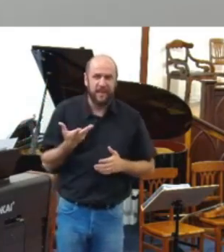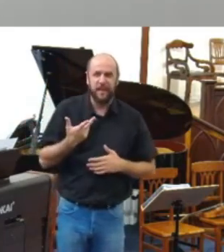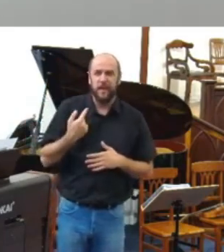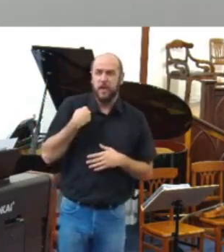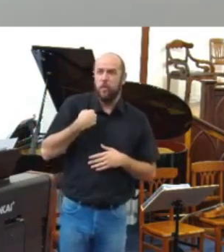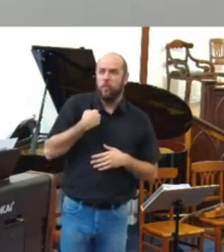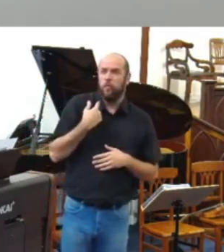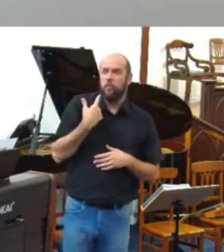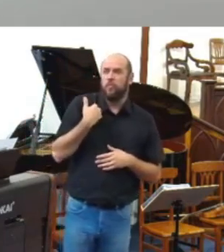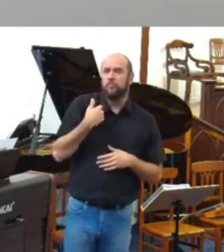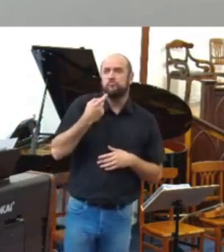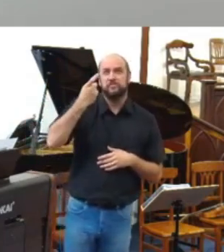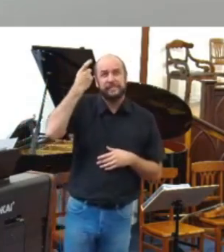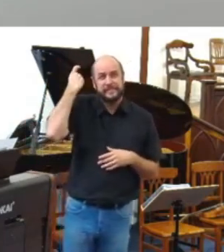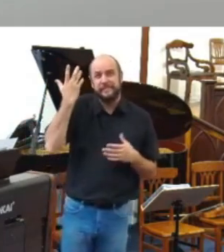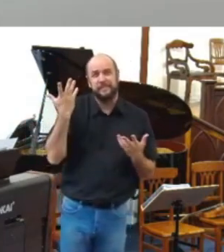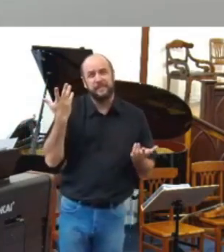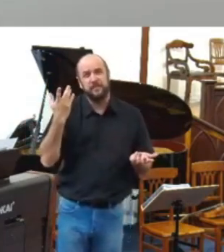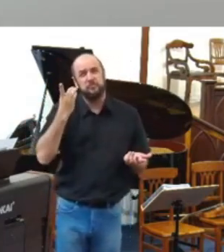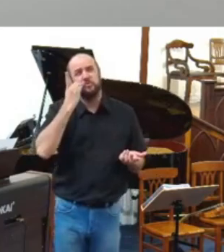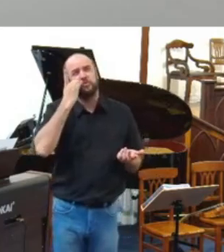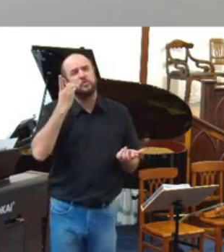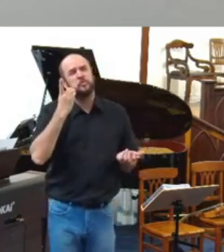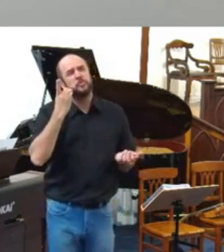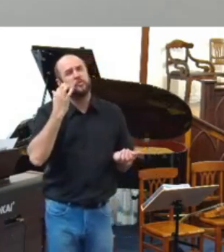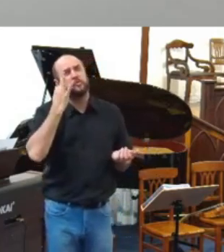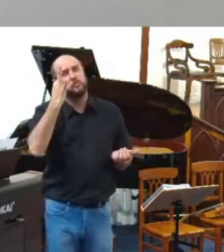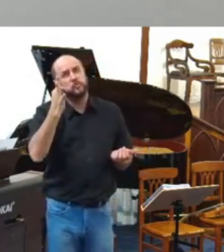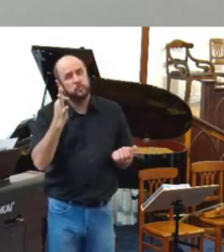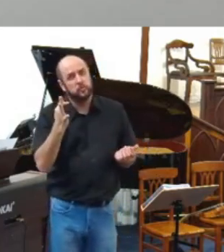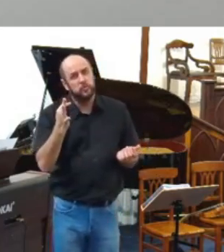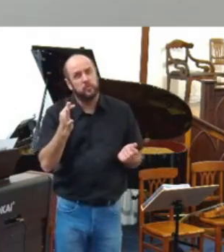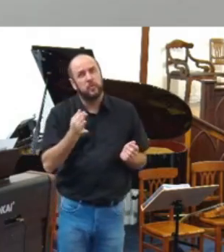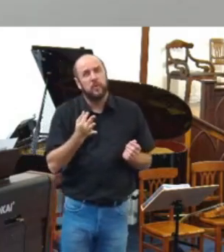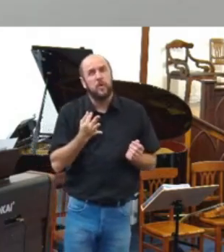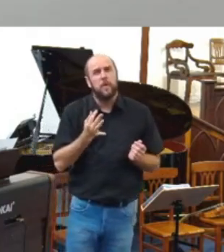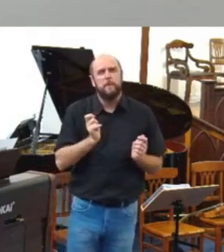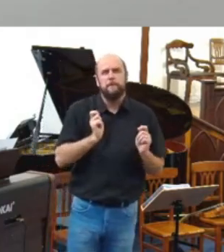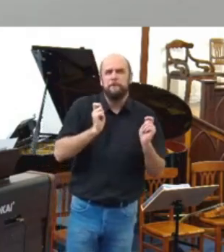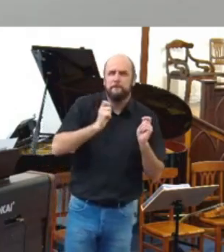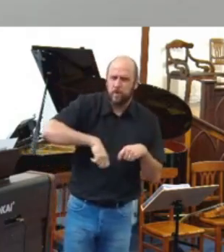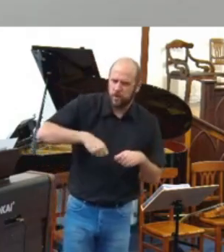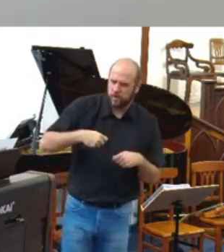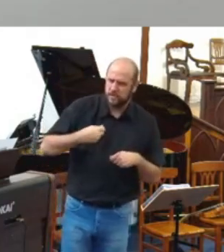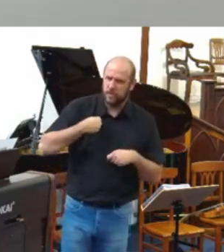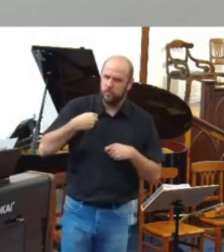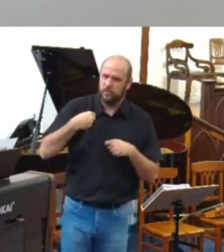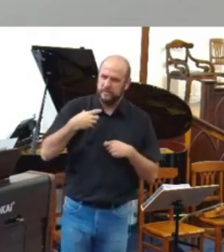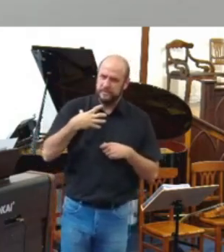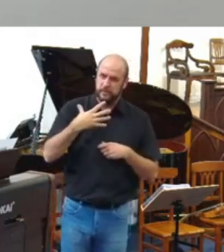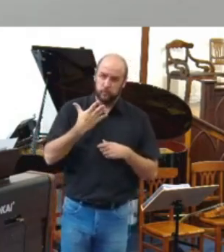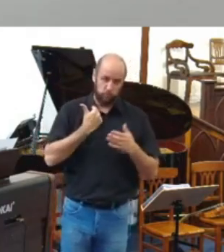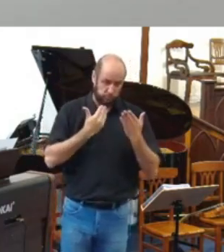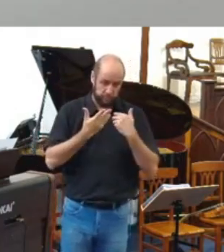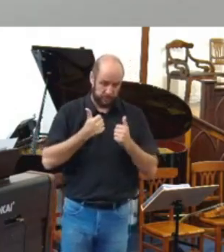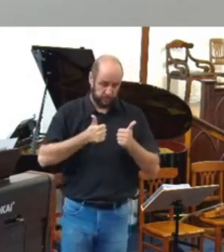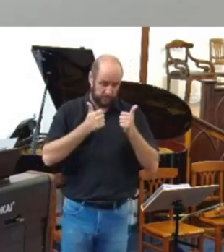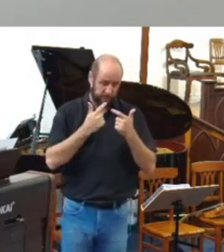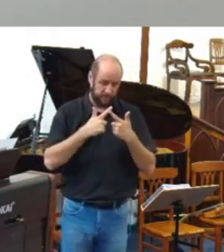vou ter a oportunidade de um dia dividir pão? Eu que me alimento tão bem.